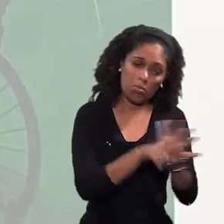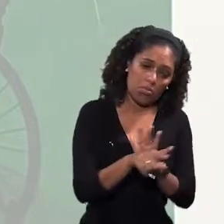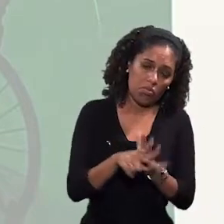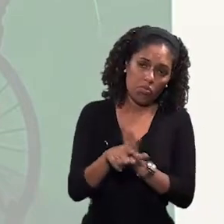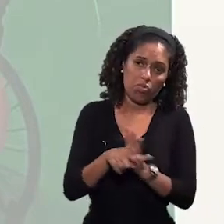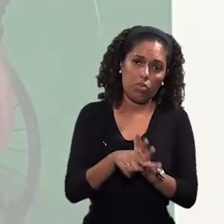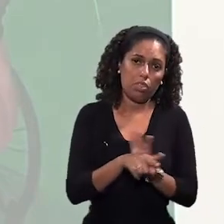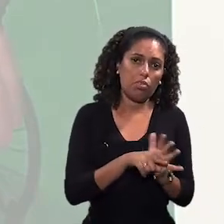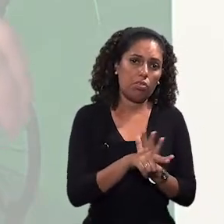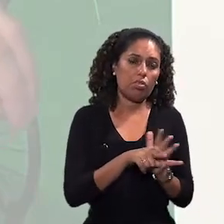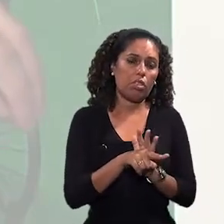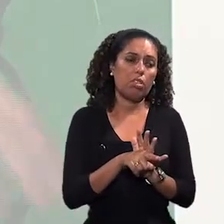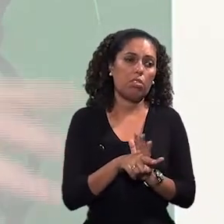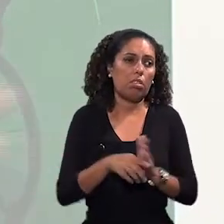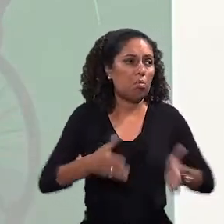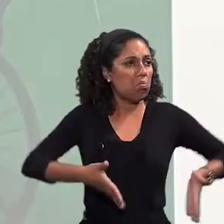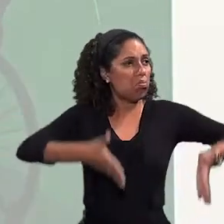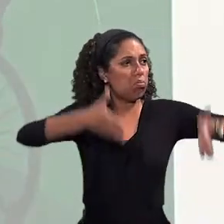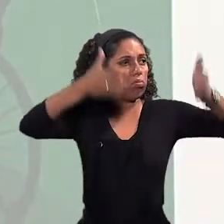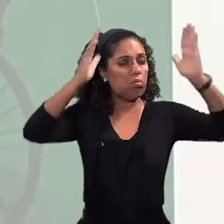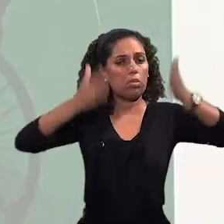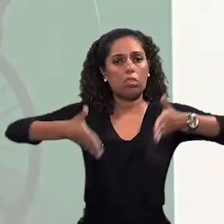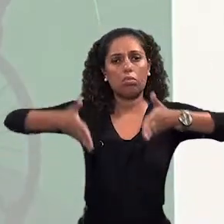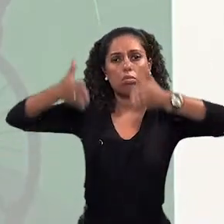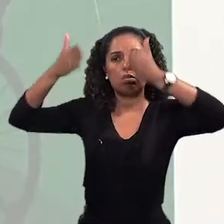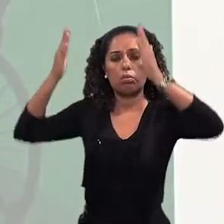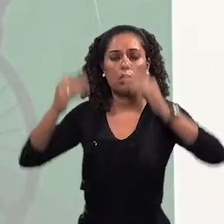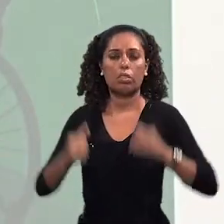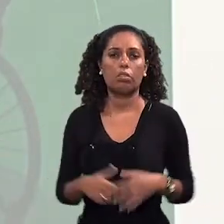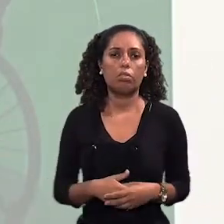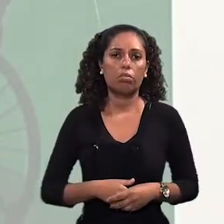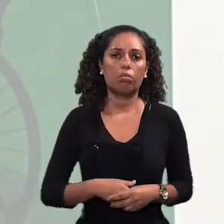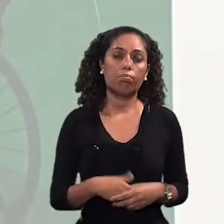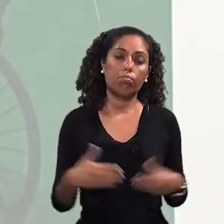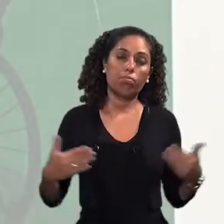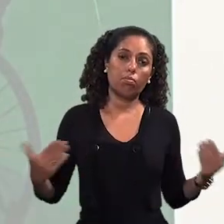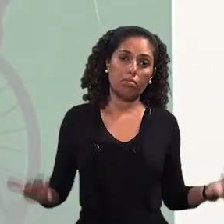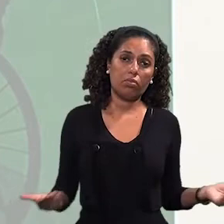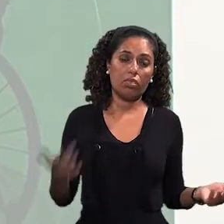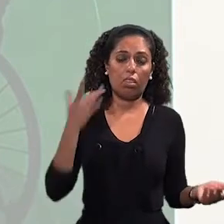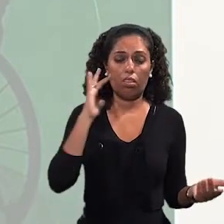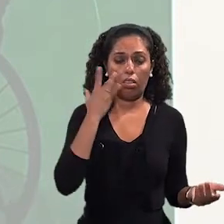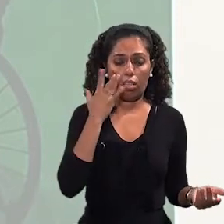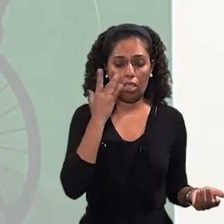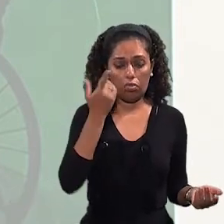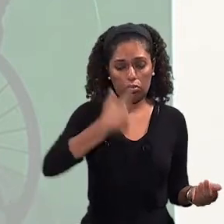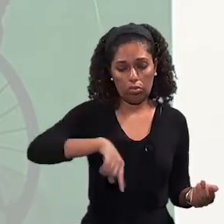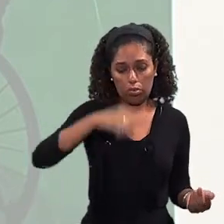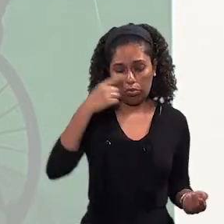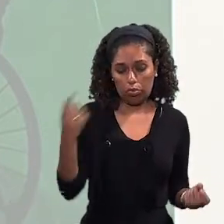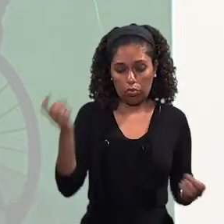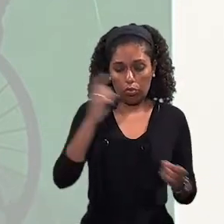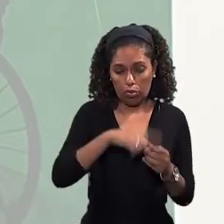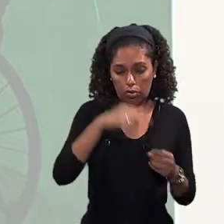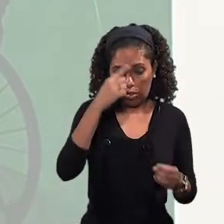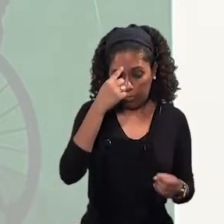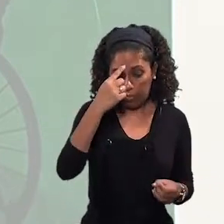fiscalização da estrutura, né, desse prédio. Então, quer dizer, eu acho que a gente tem que